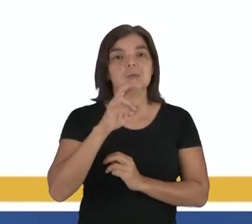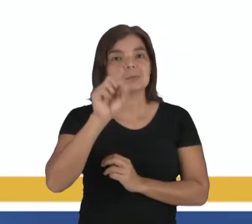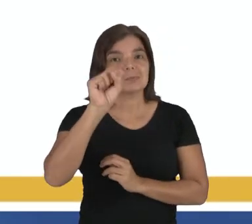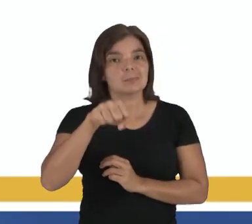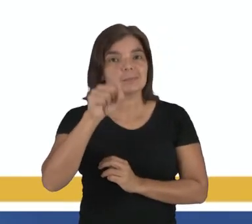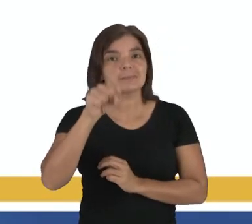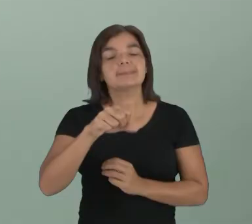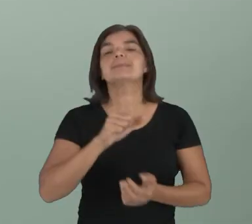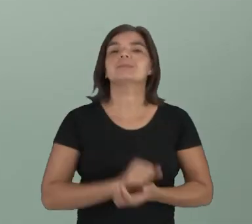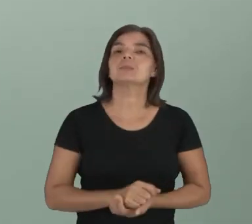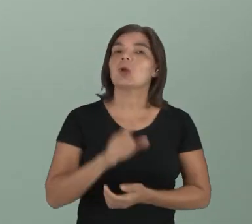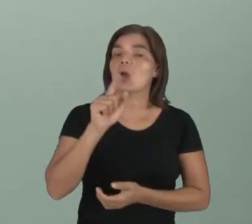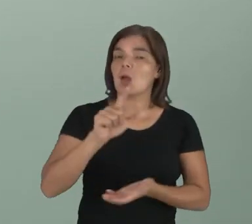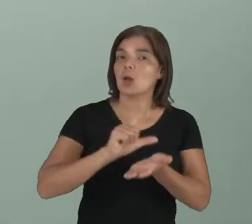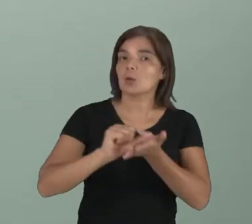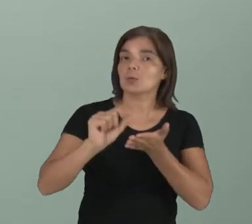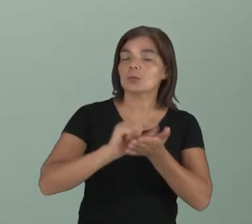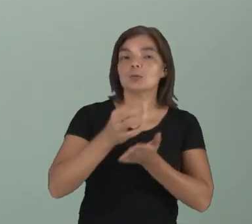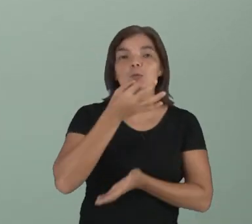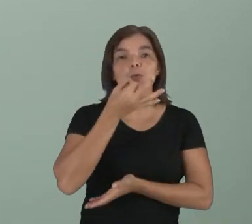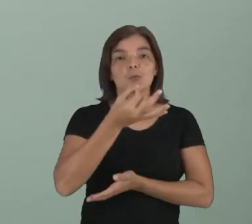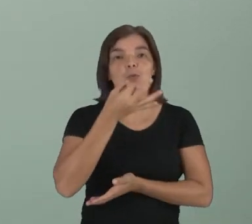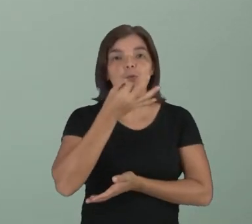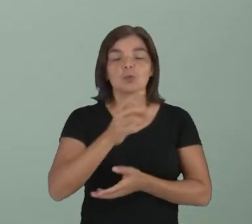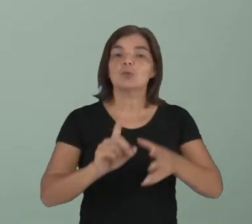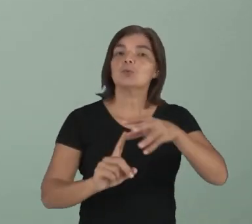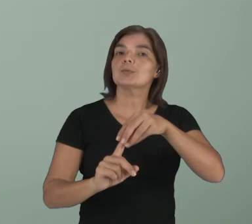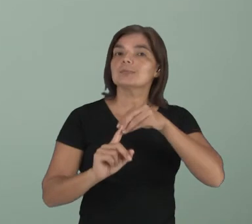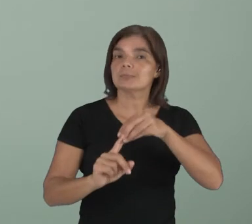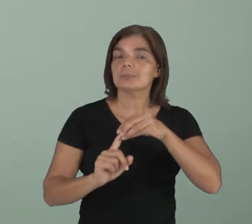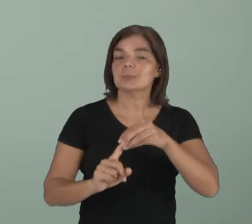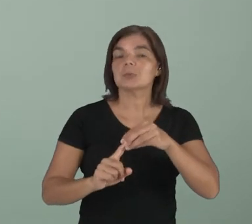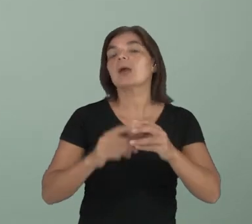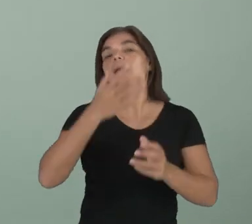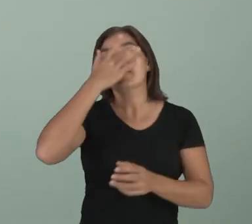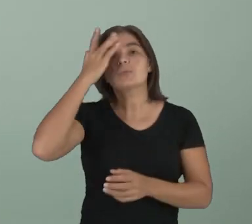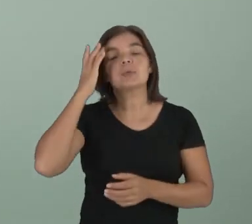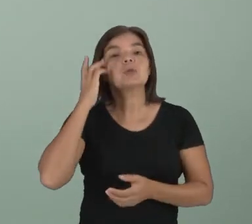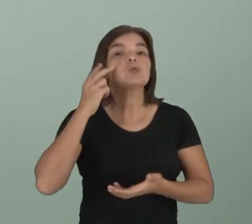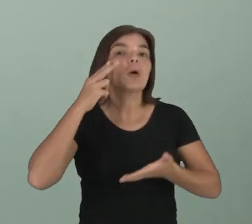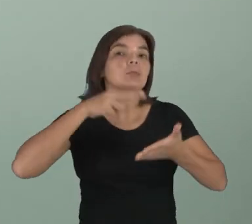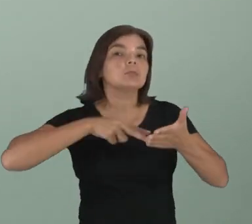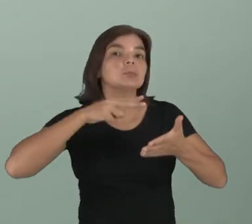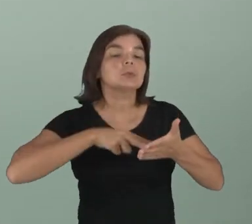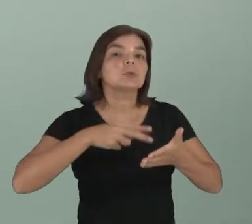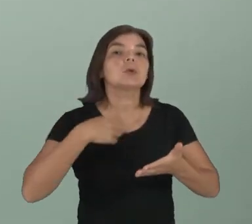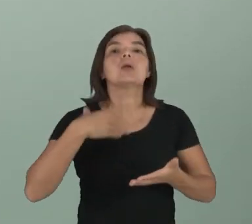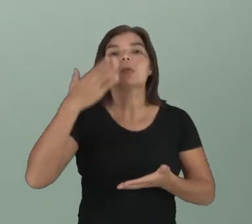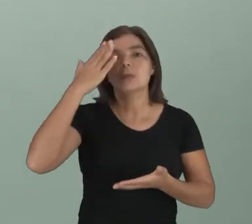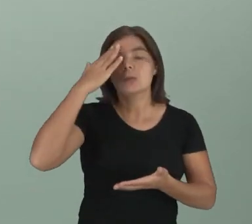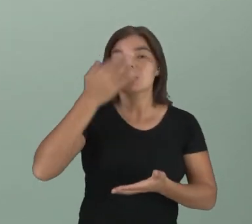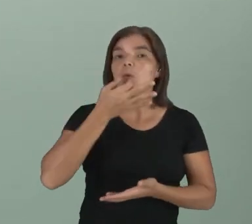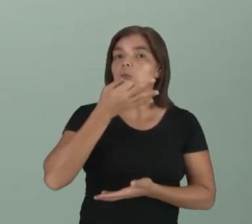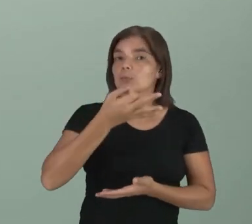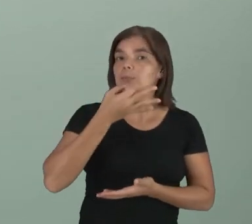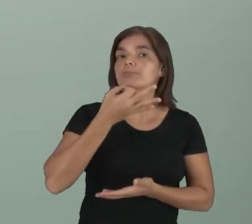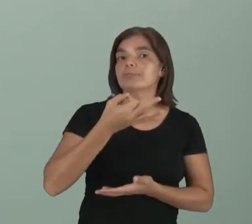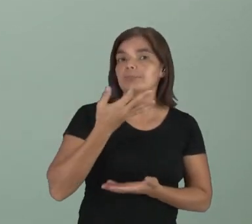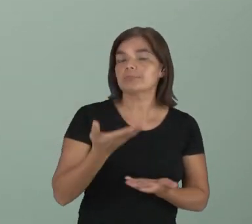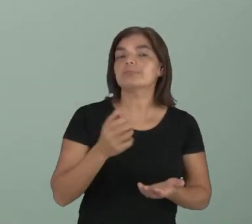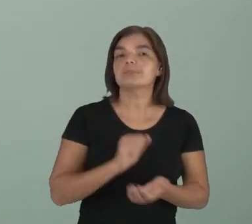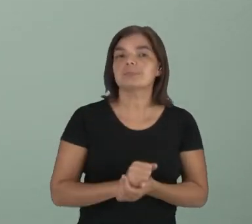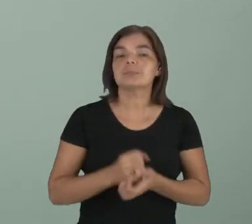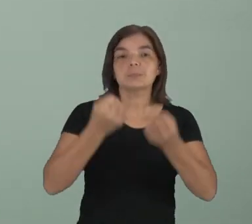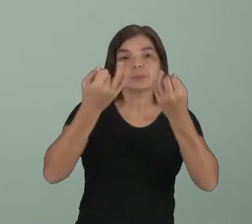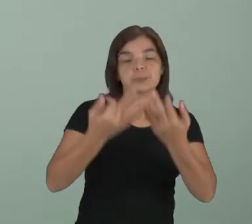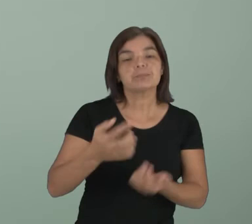resposta é sim. É um artigo de opinião cujo objetivo é convencer o leitor do posicionamento do articulista.